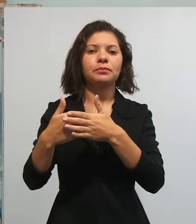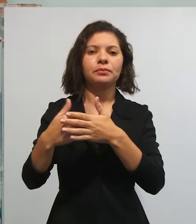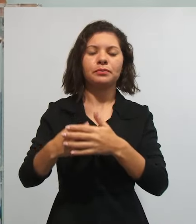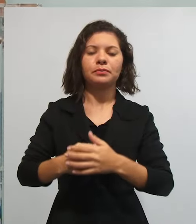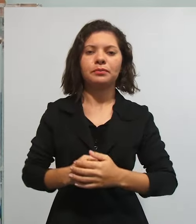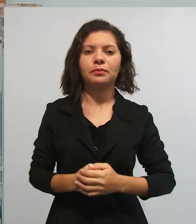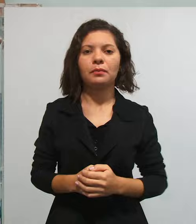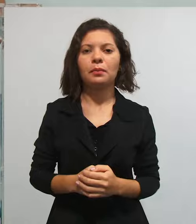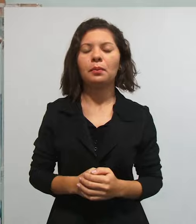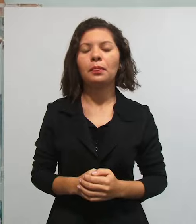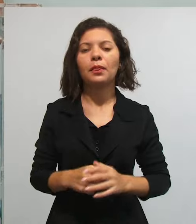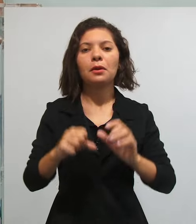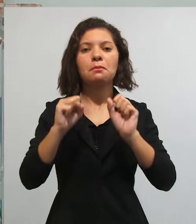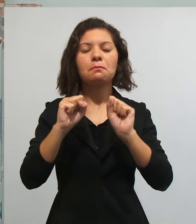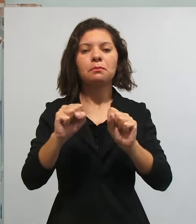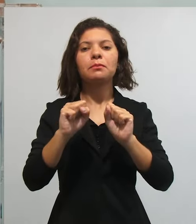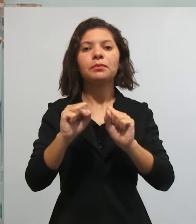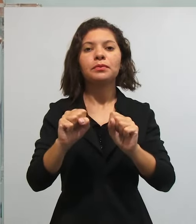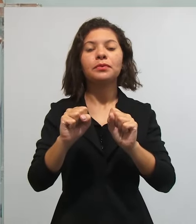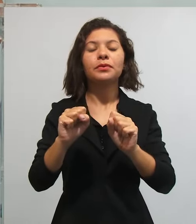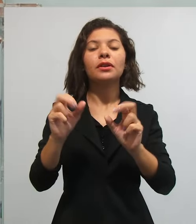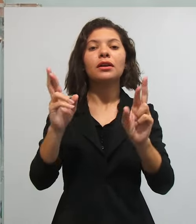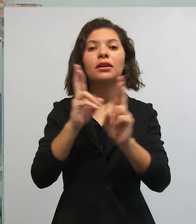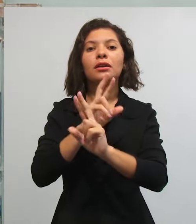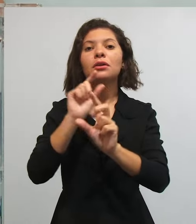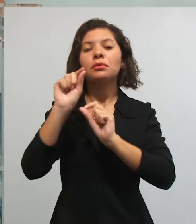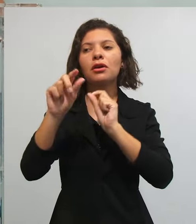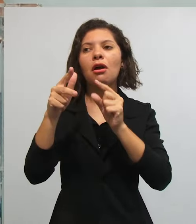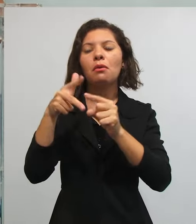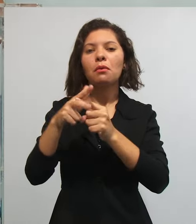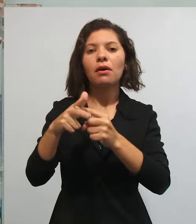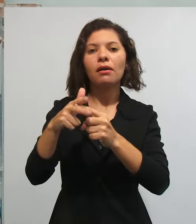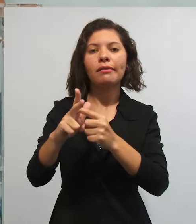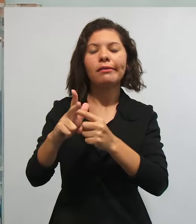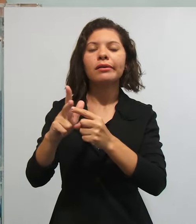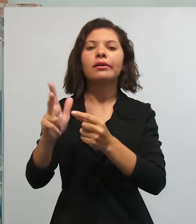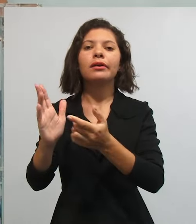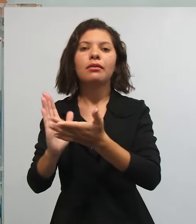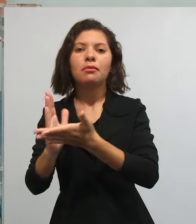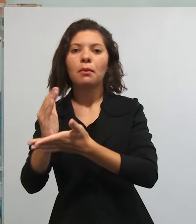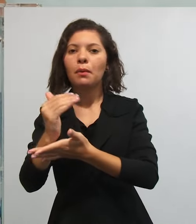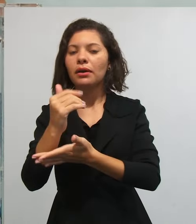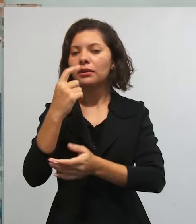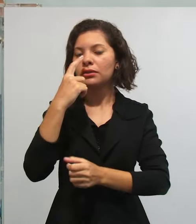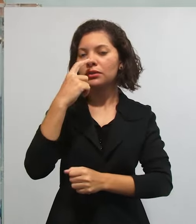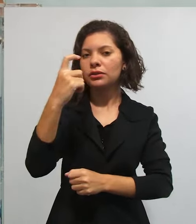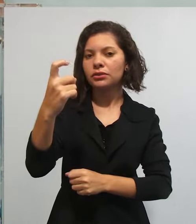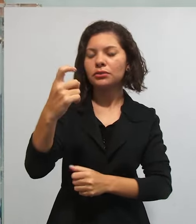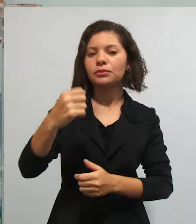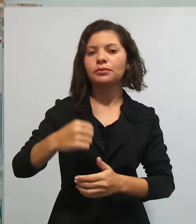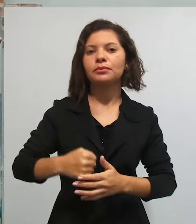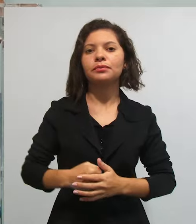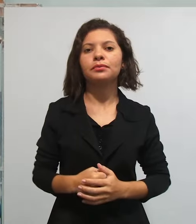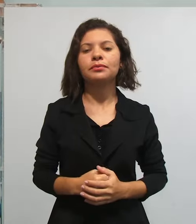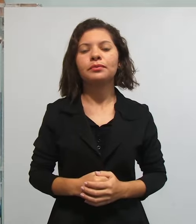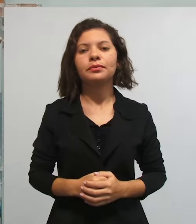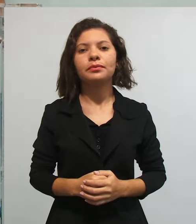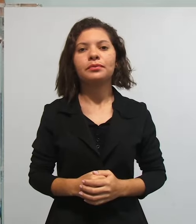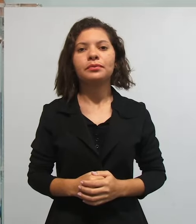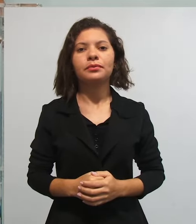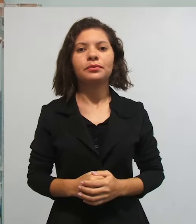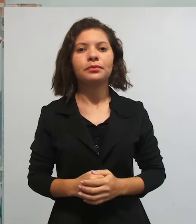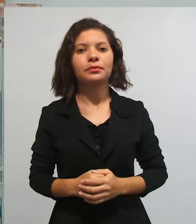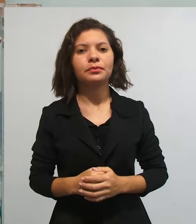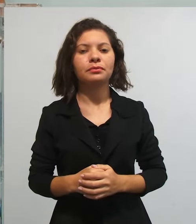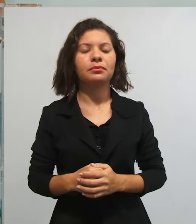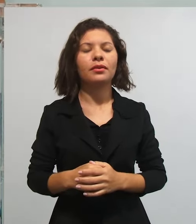ente, pode estar relacionada com a manutenção desse serviço e a aquisição também de caminhões para